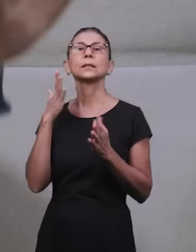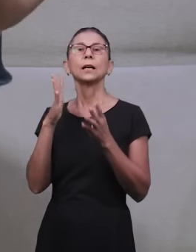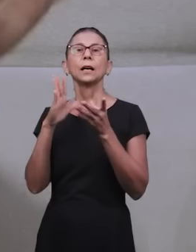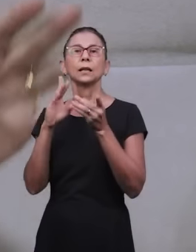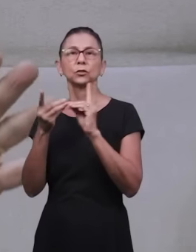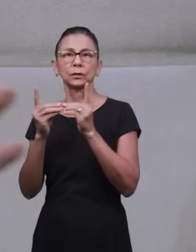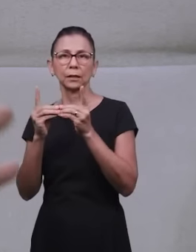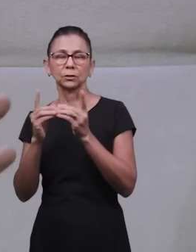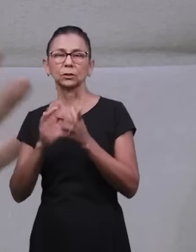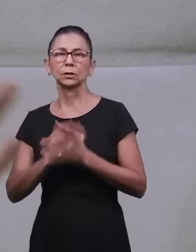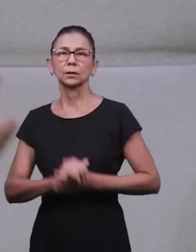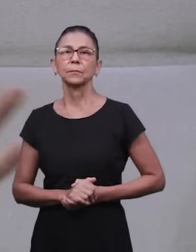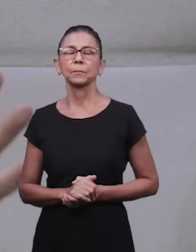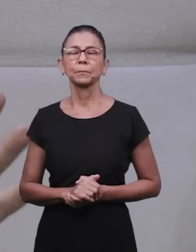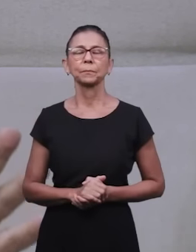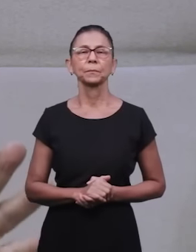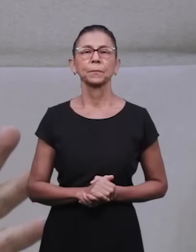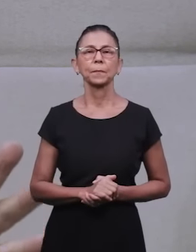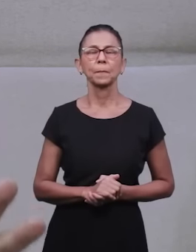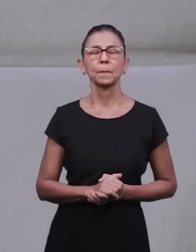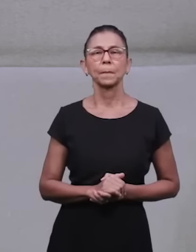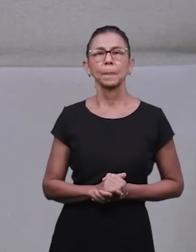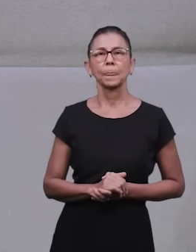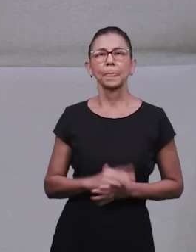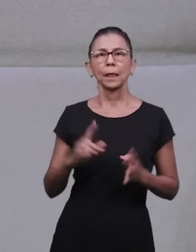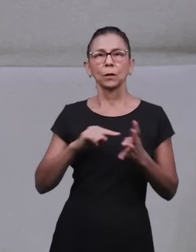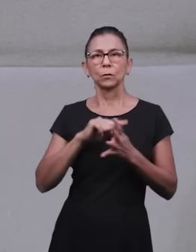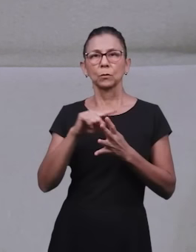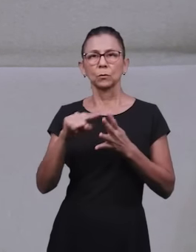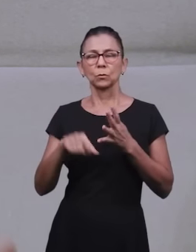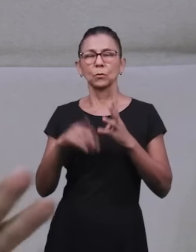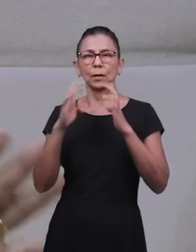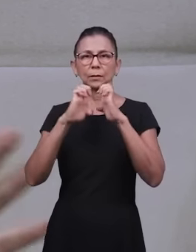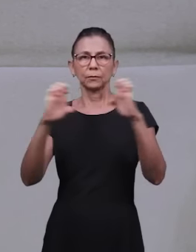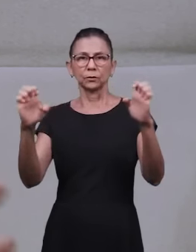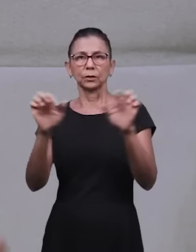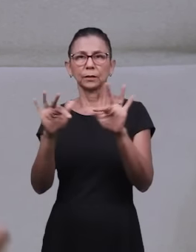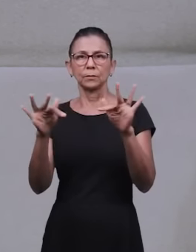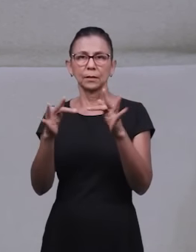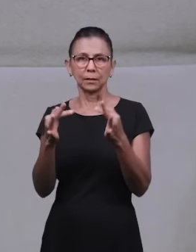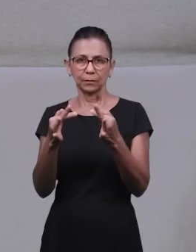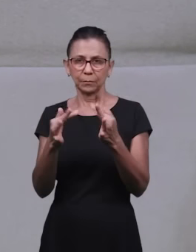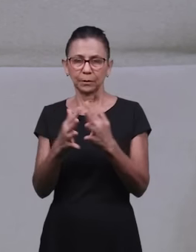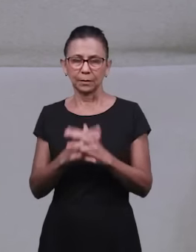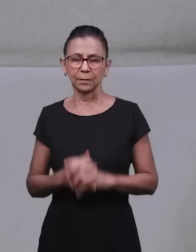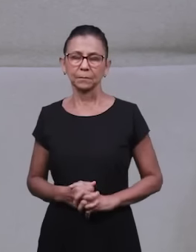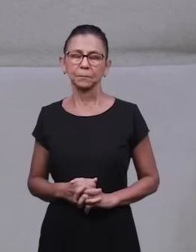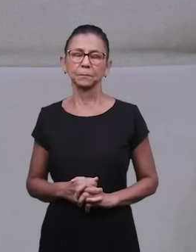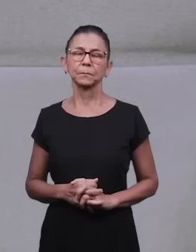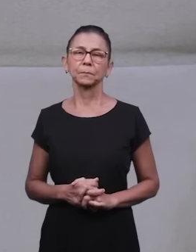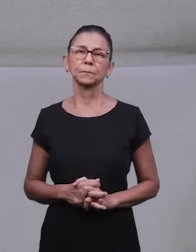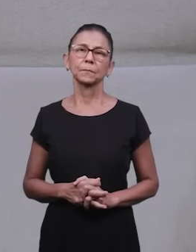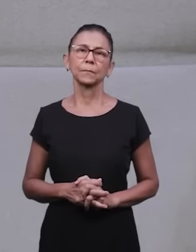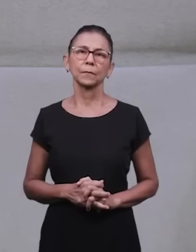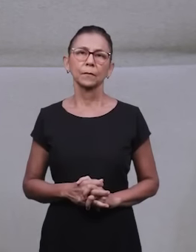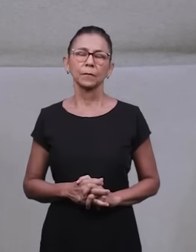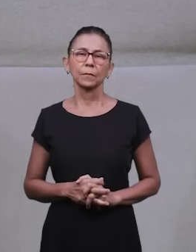Você pega os evangelhos, eles são muito simples, entendeu? Mas a linguagem é profundamente profética. Profundamente